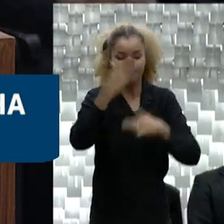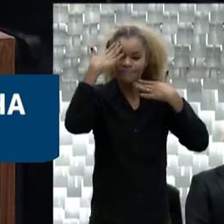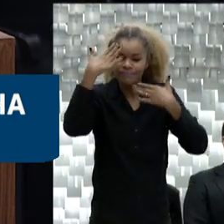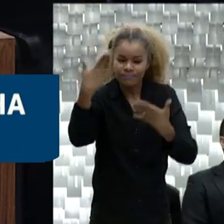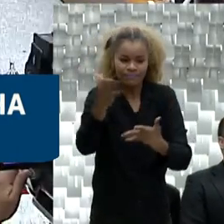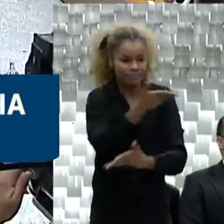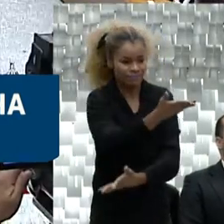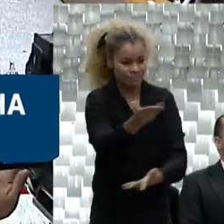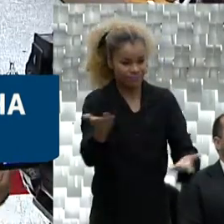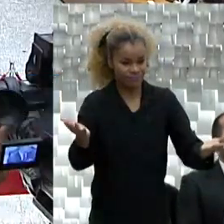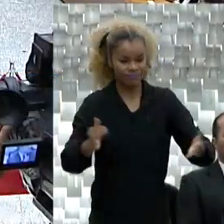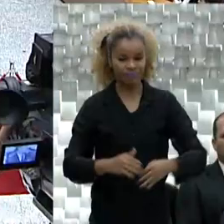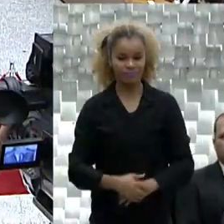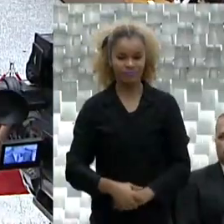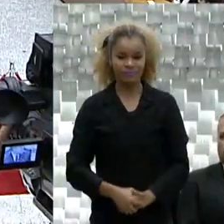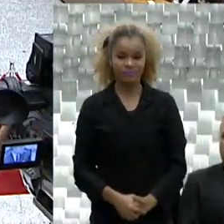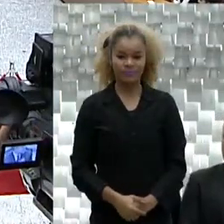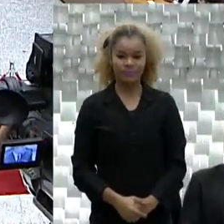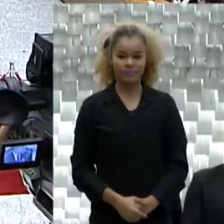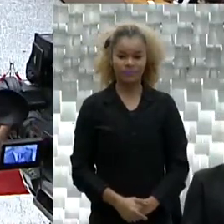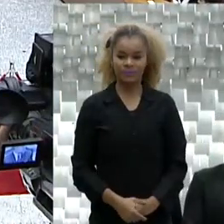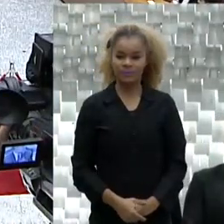todos.